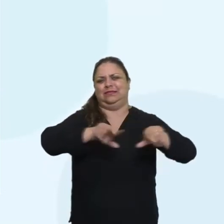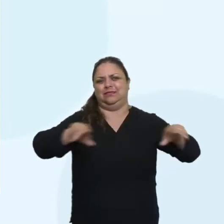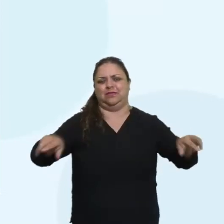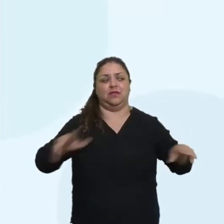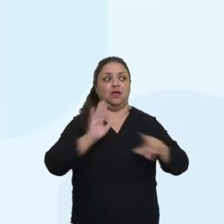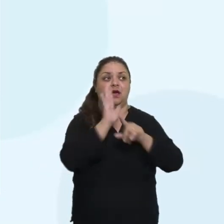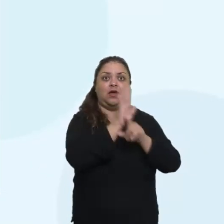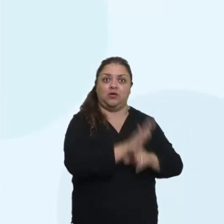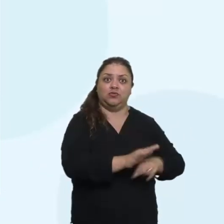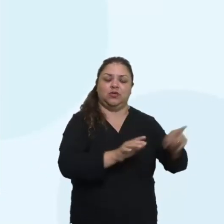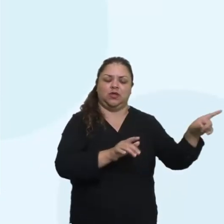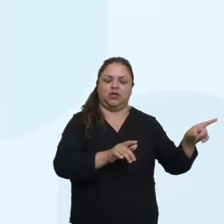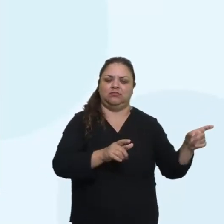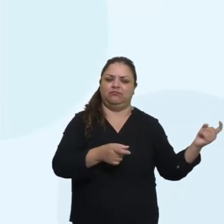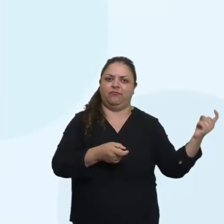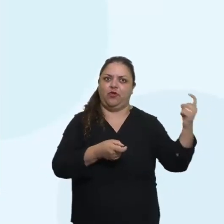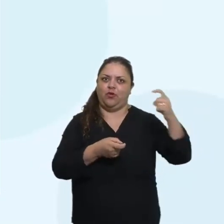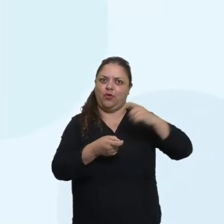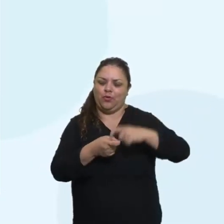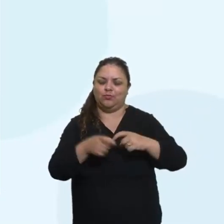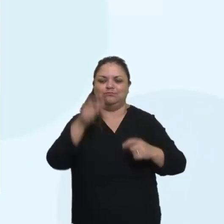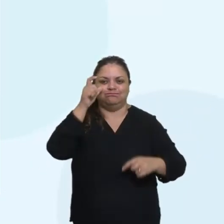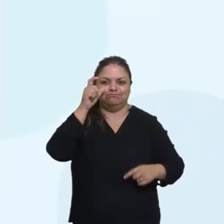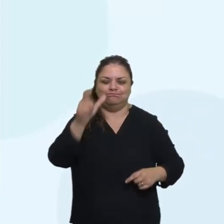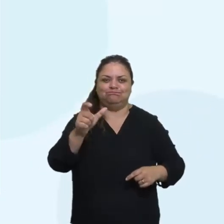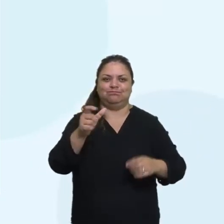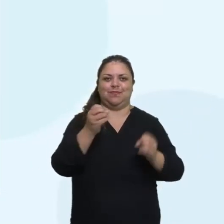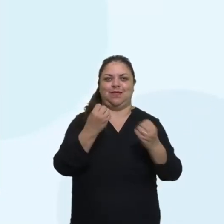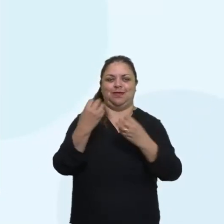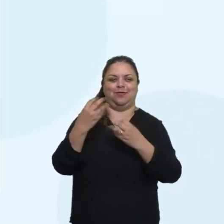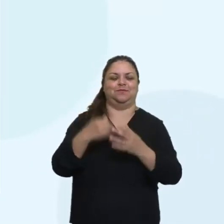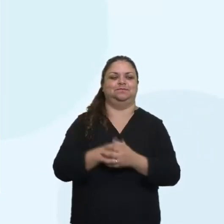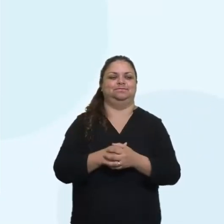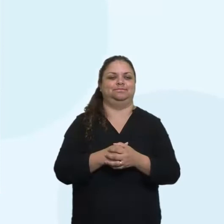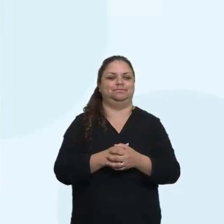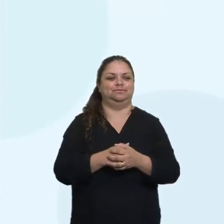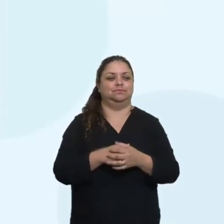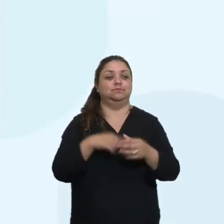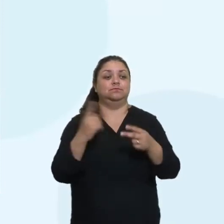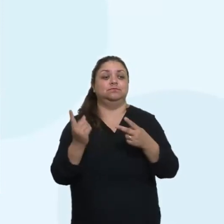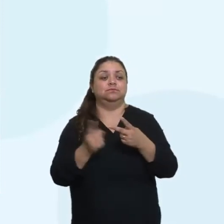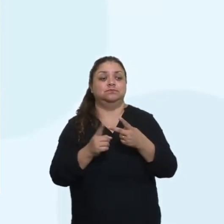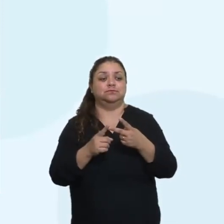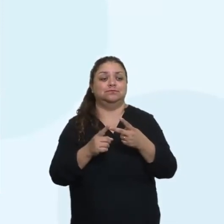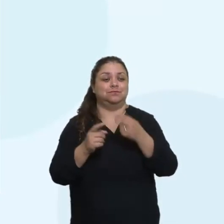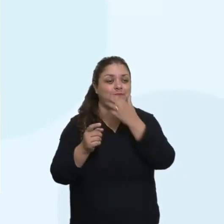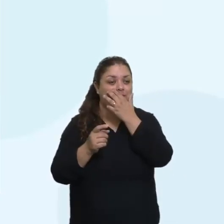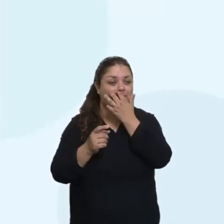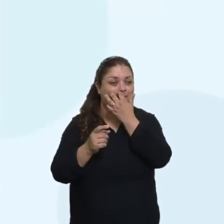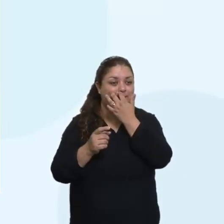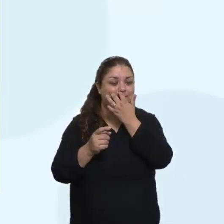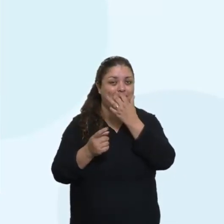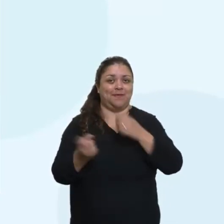trazer de novo esse interesse dos Estudantes para as aulas certo outra situação dificuldade a tomada do